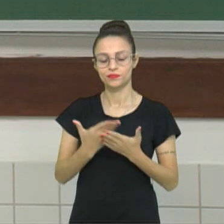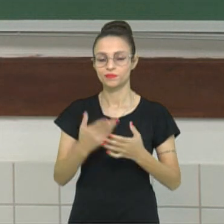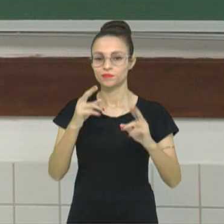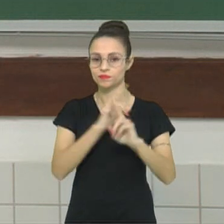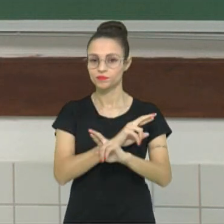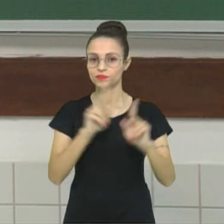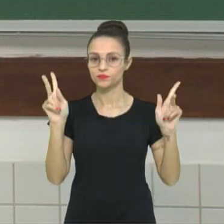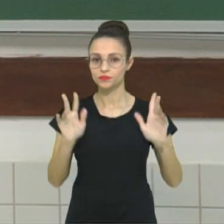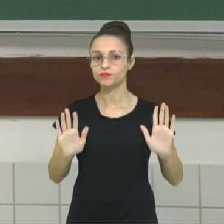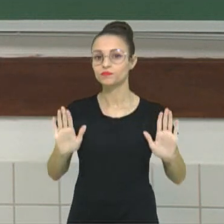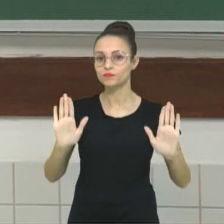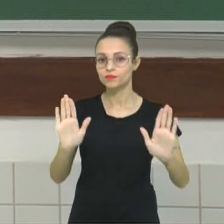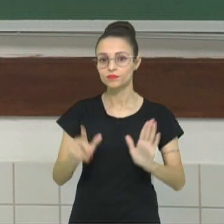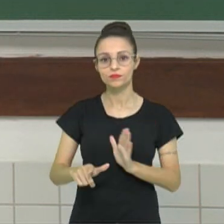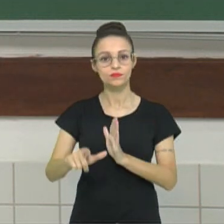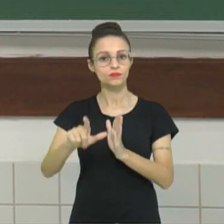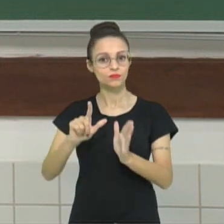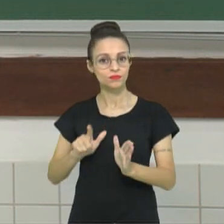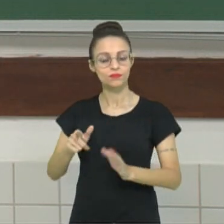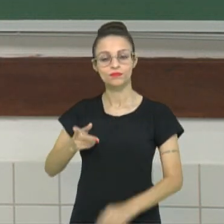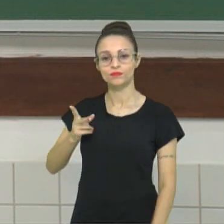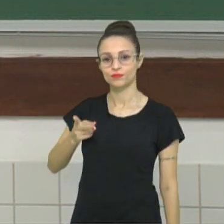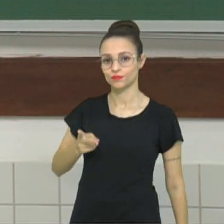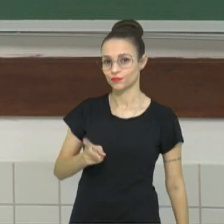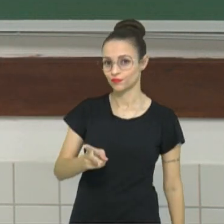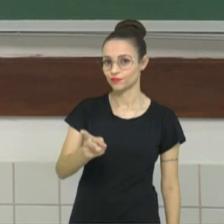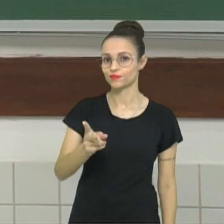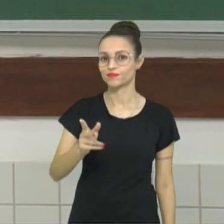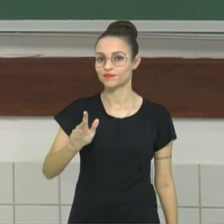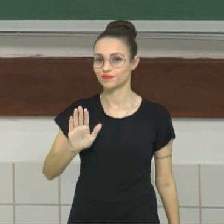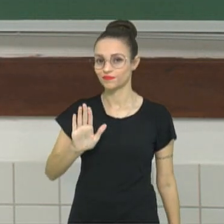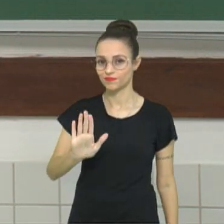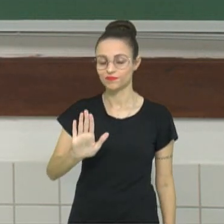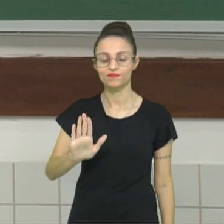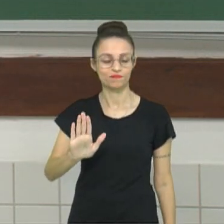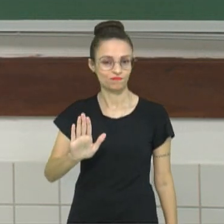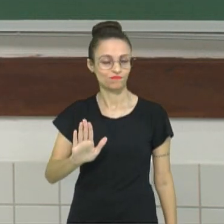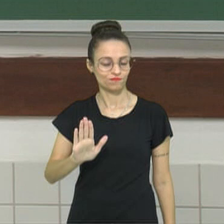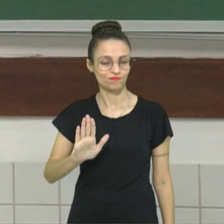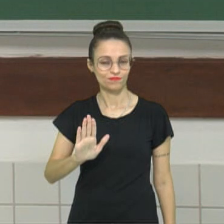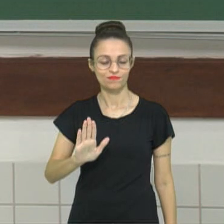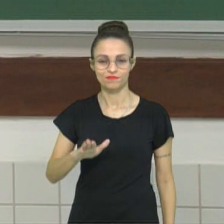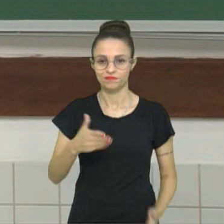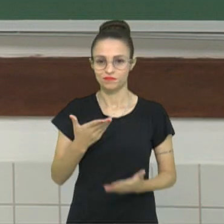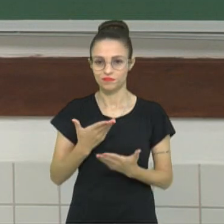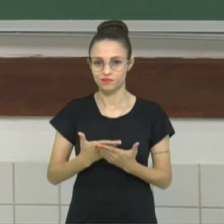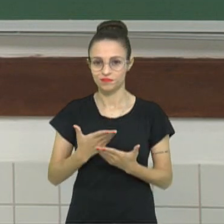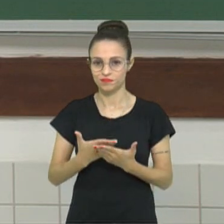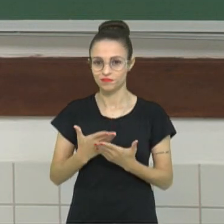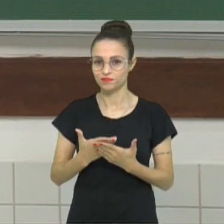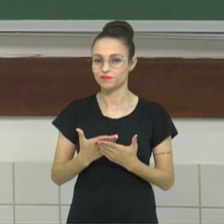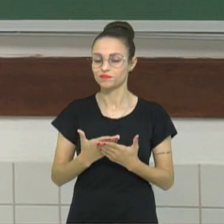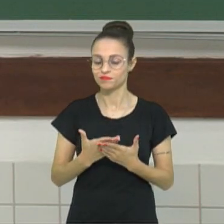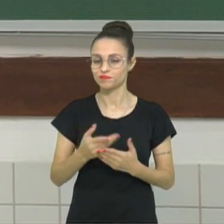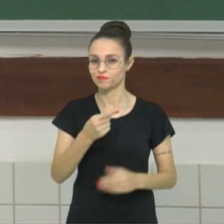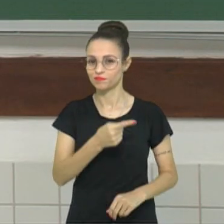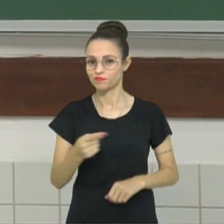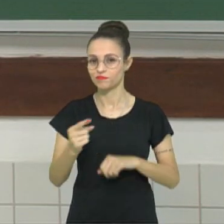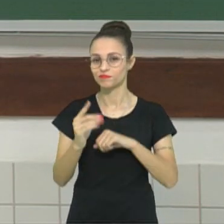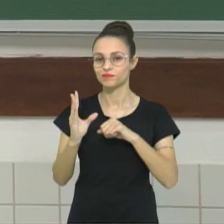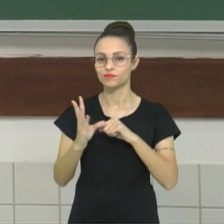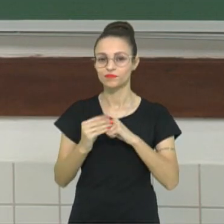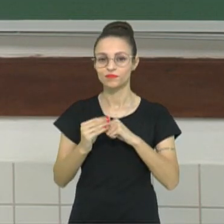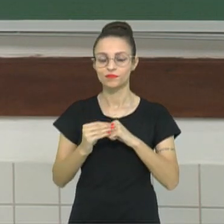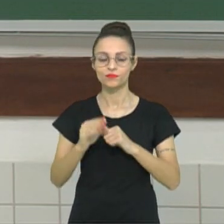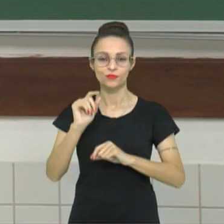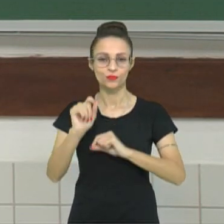né? Mas antes de darmos continuidade, né, a nossa aula do conhecimento, a nossa Semana do Conhecimento,